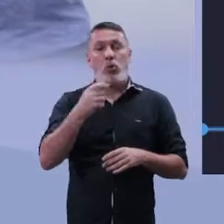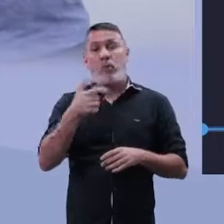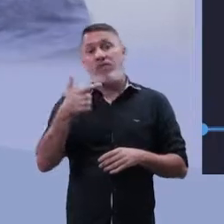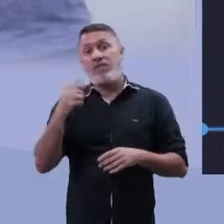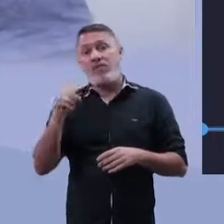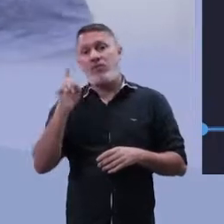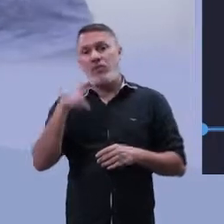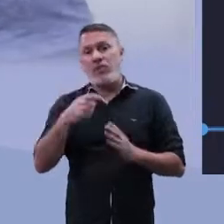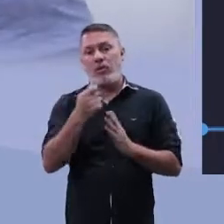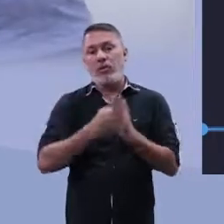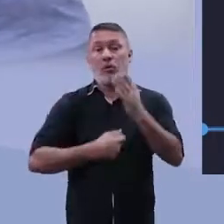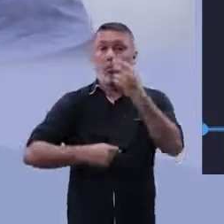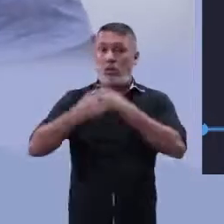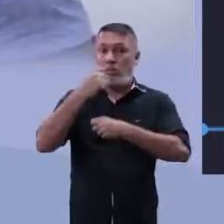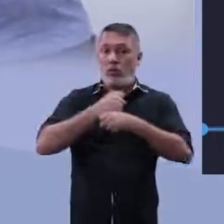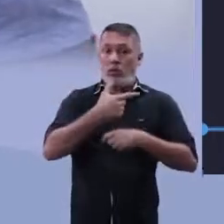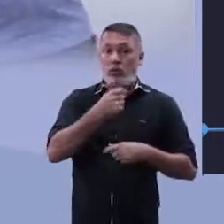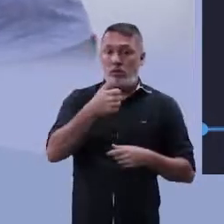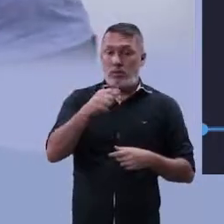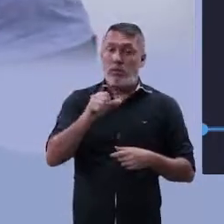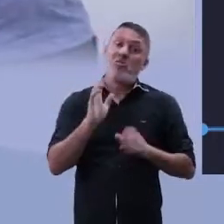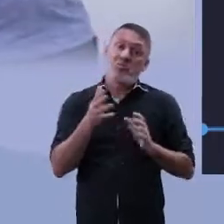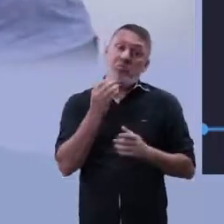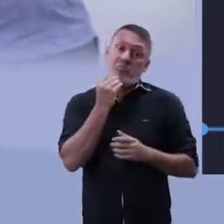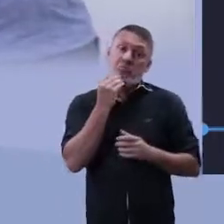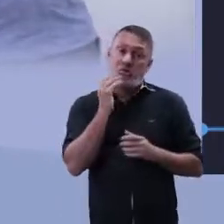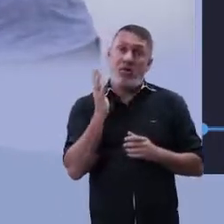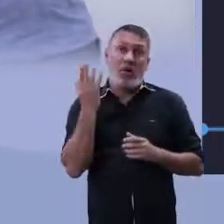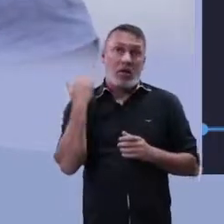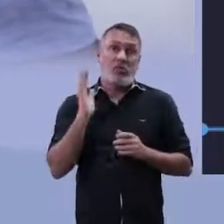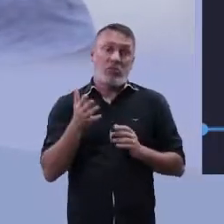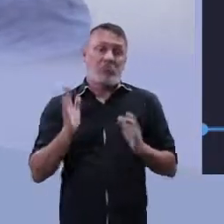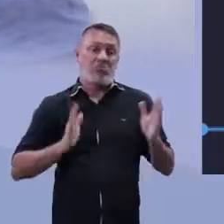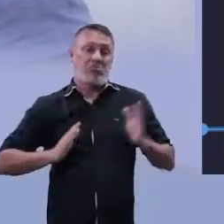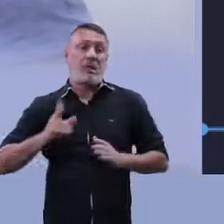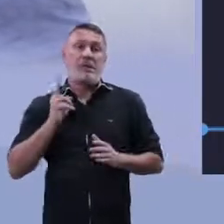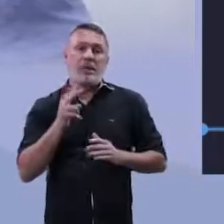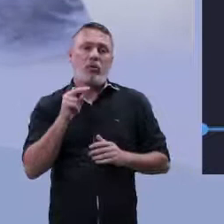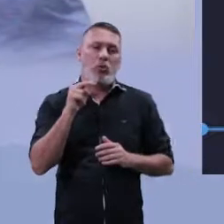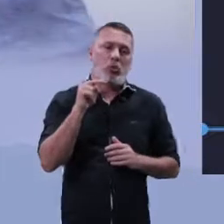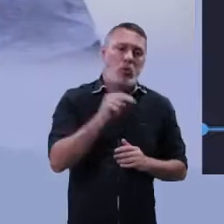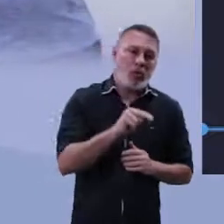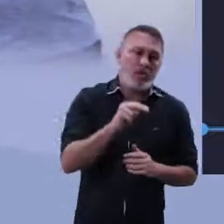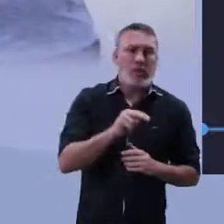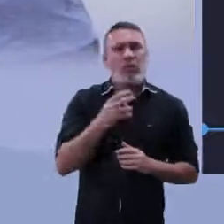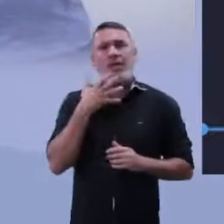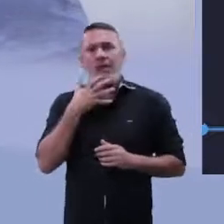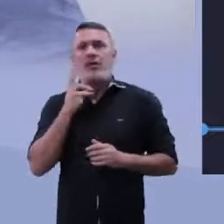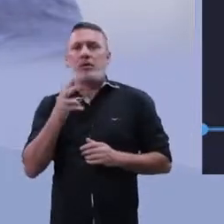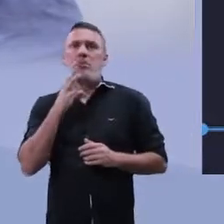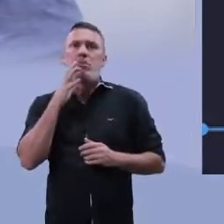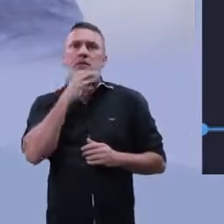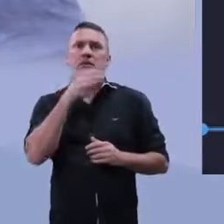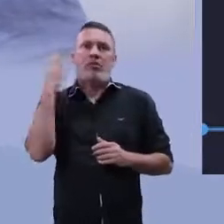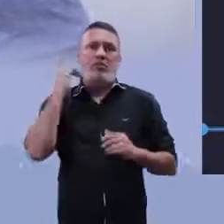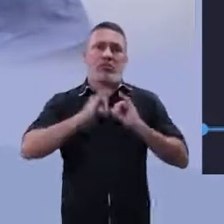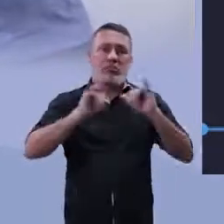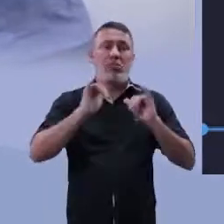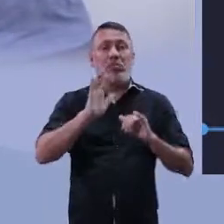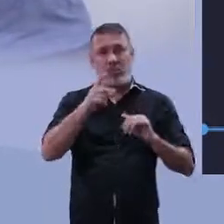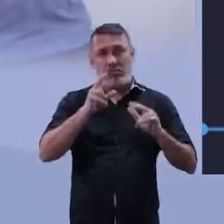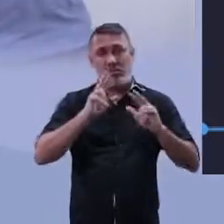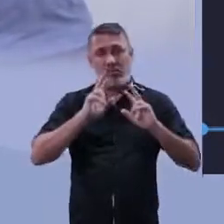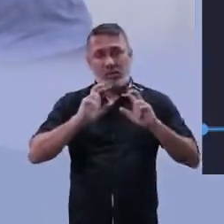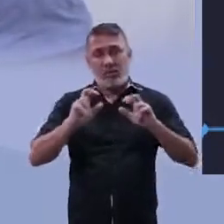com a redação de 2019? Meu aluno já deveria, basicamente vem entre novembro e dezembro.